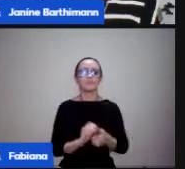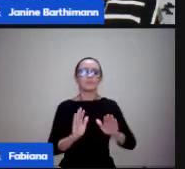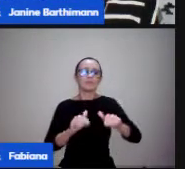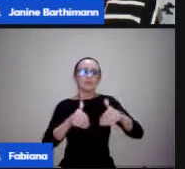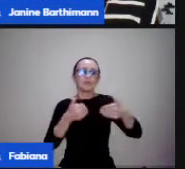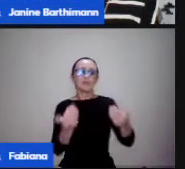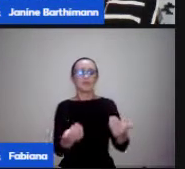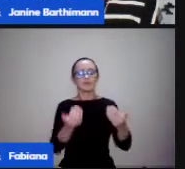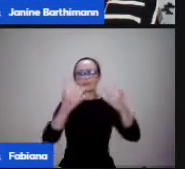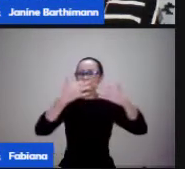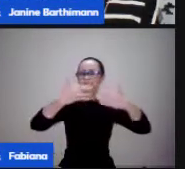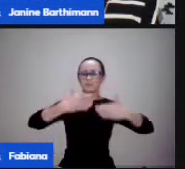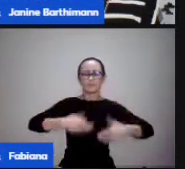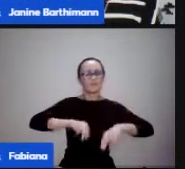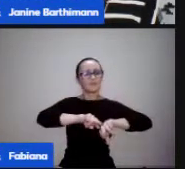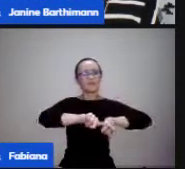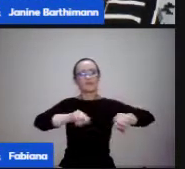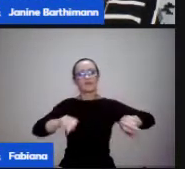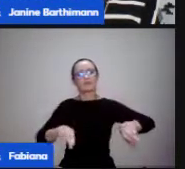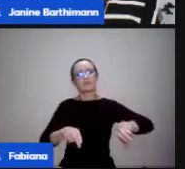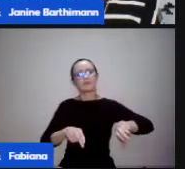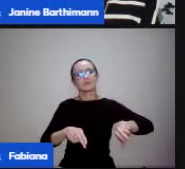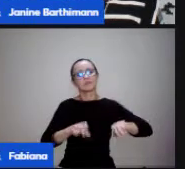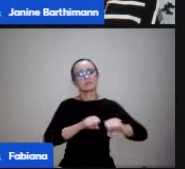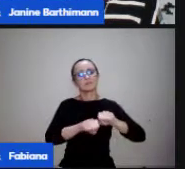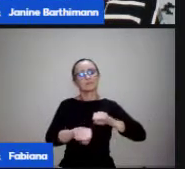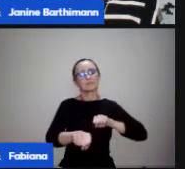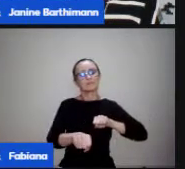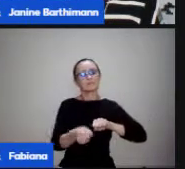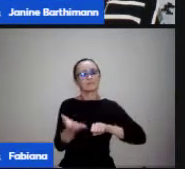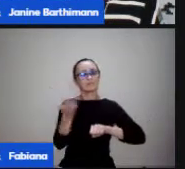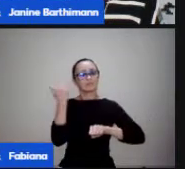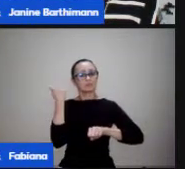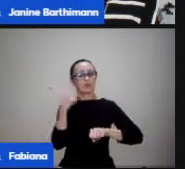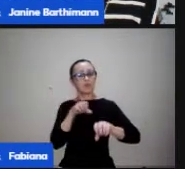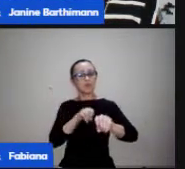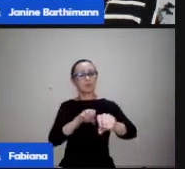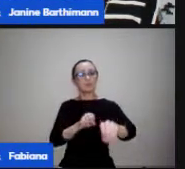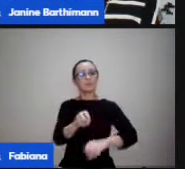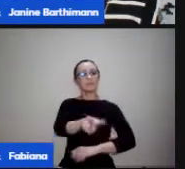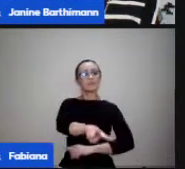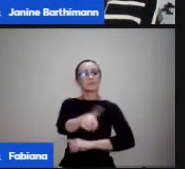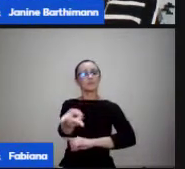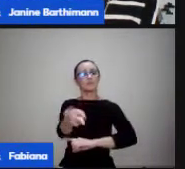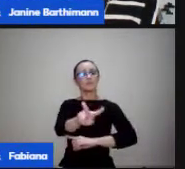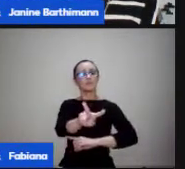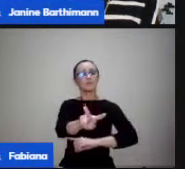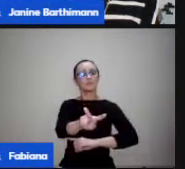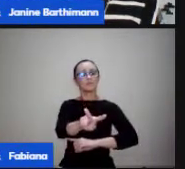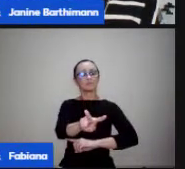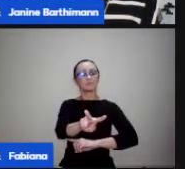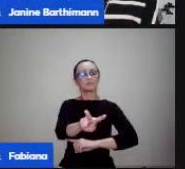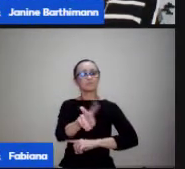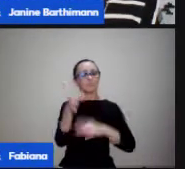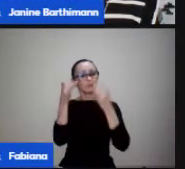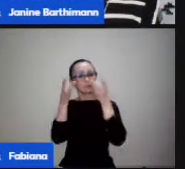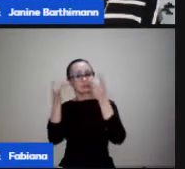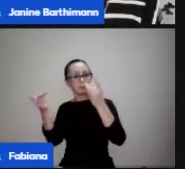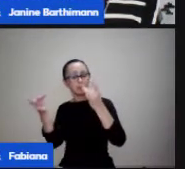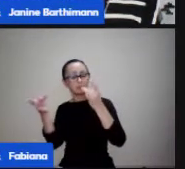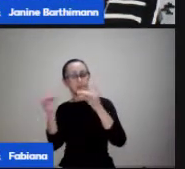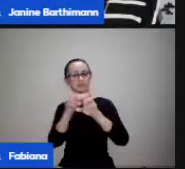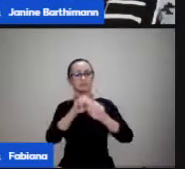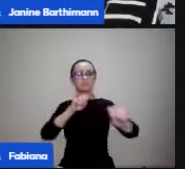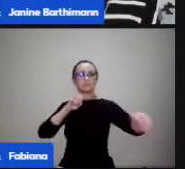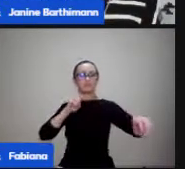muito nas outras reflexões sobre o ensino híbrido, né? O que ele trouxe para nós, né? As